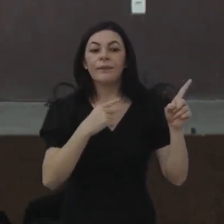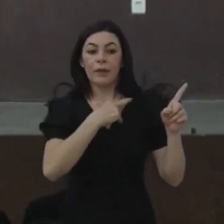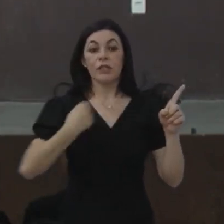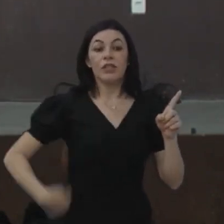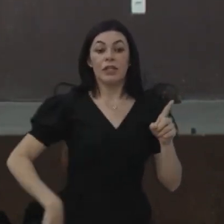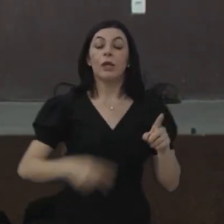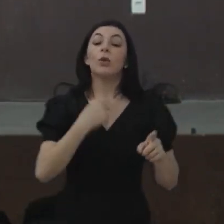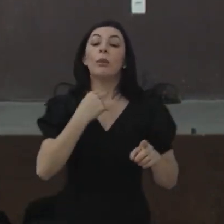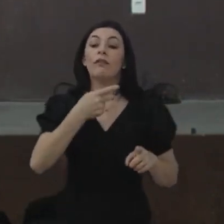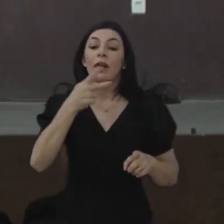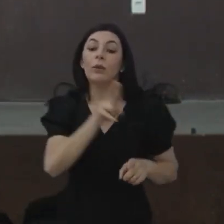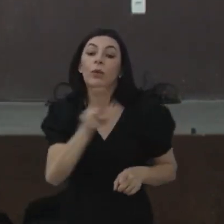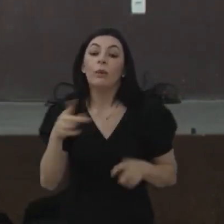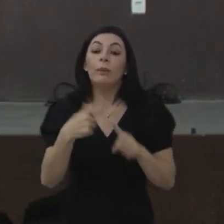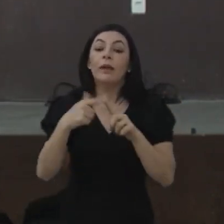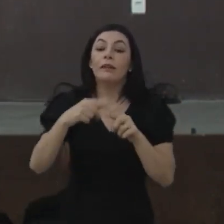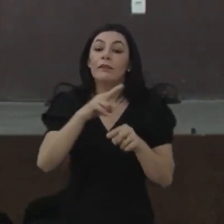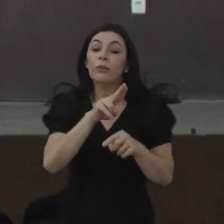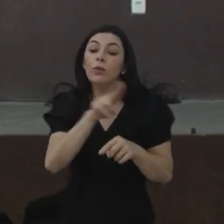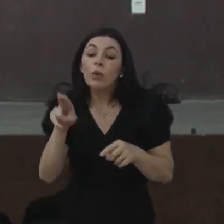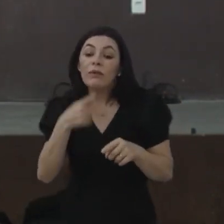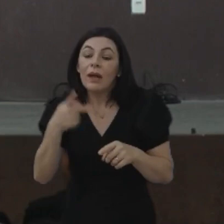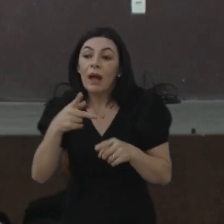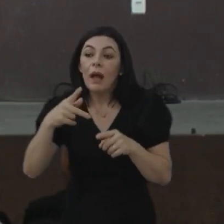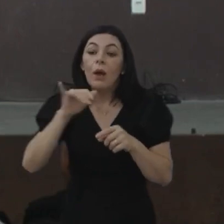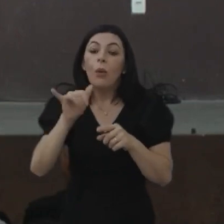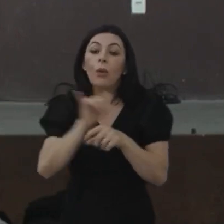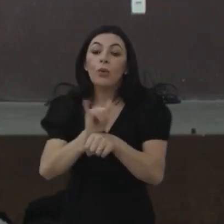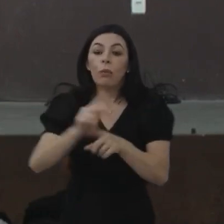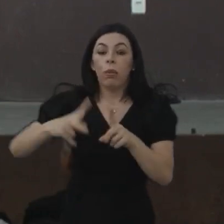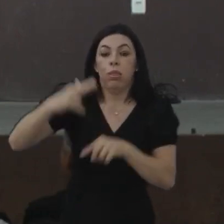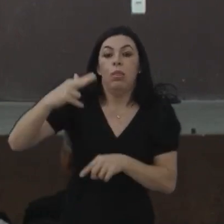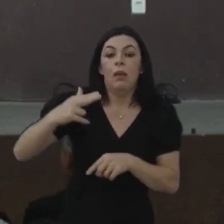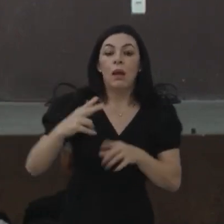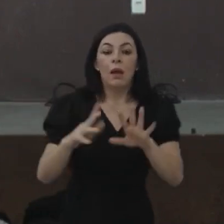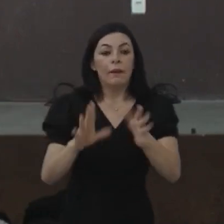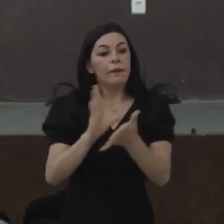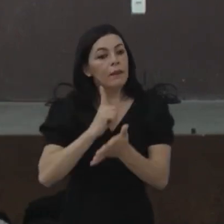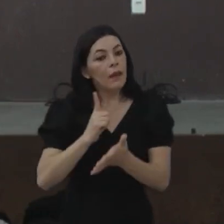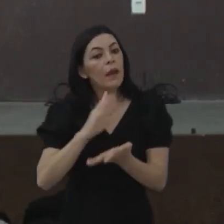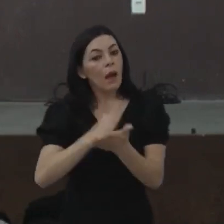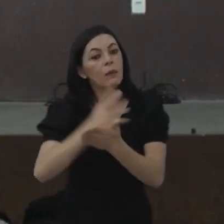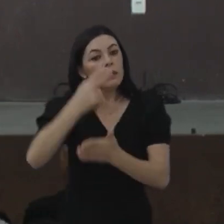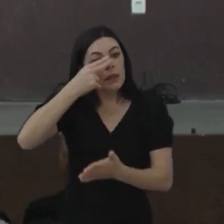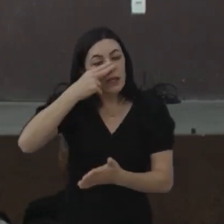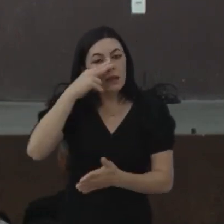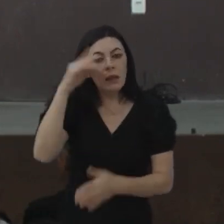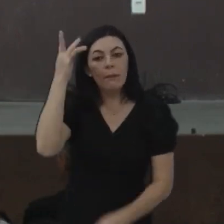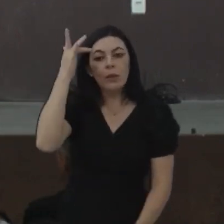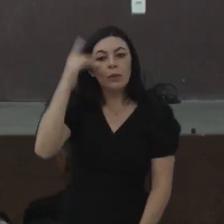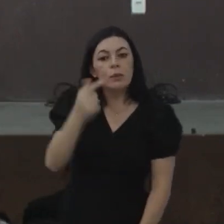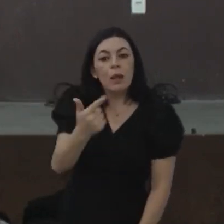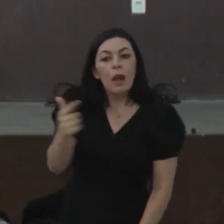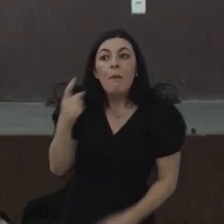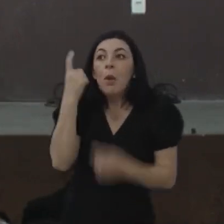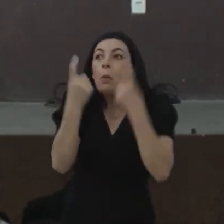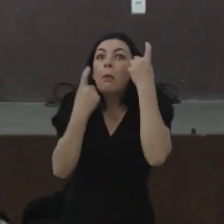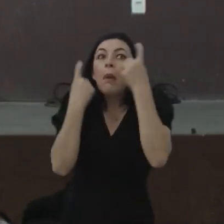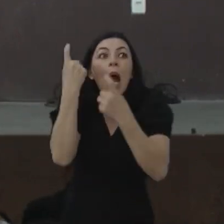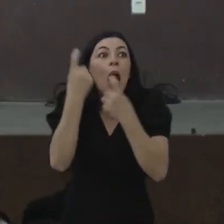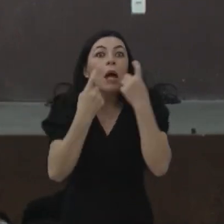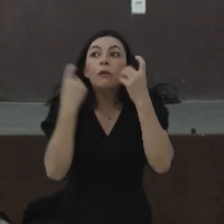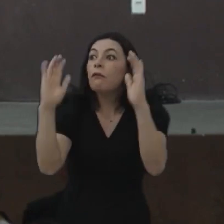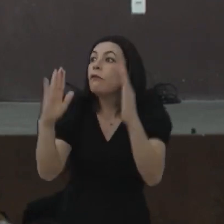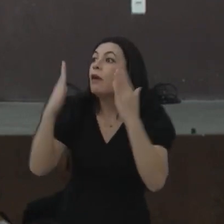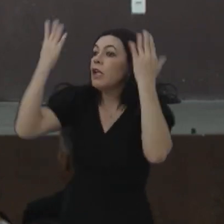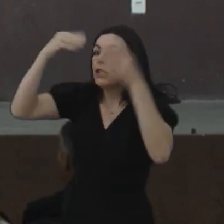fraco. Isso é coisa de crente imaturo. Em vez de estar preocupado com coisa mais importante, está preocupado em fazer